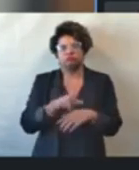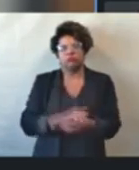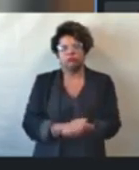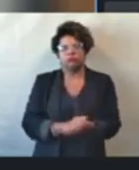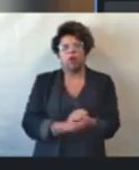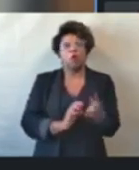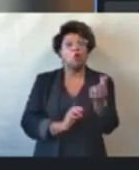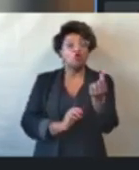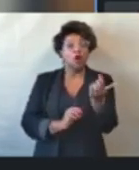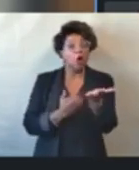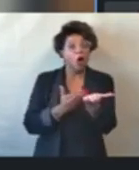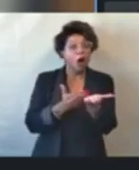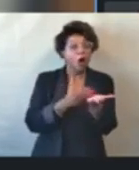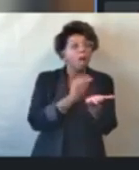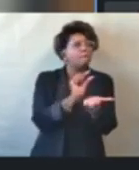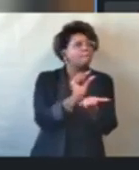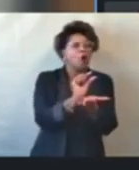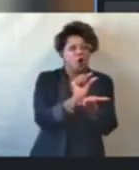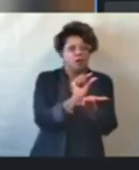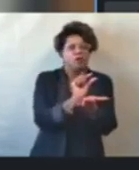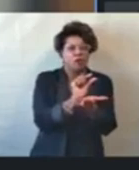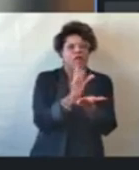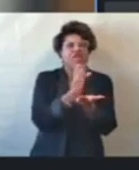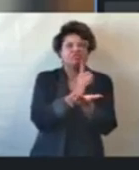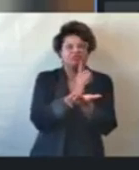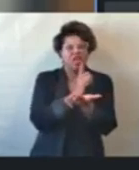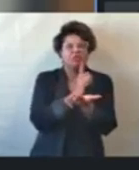era baixo e ele tem sido